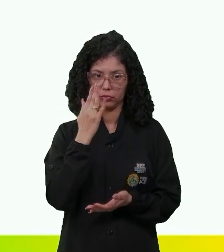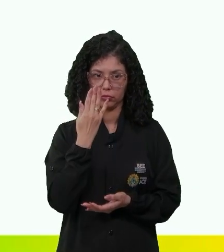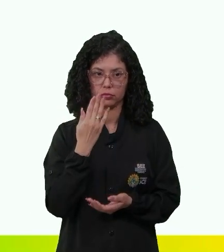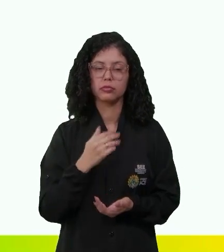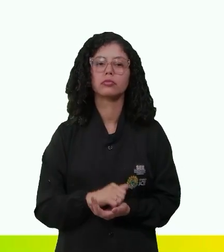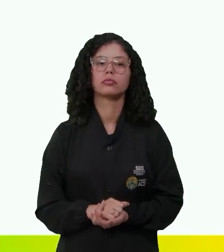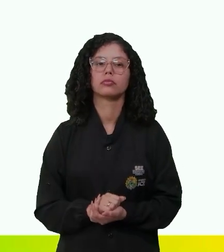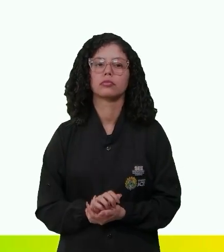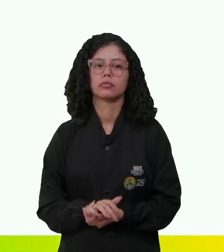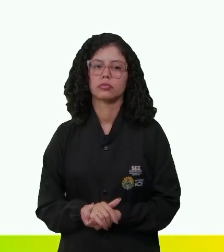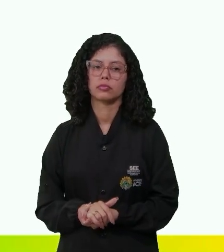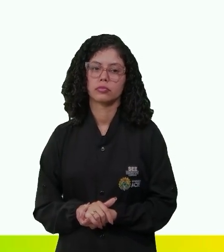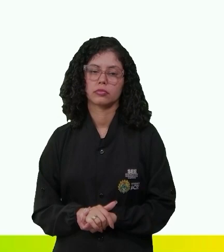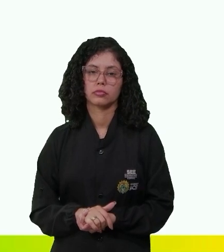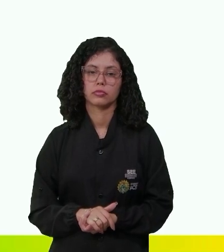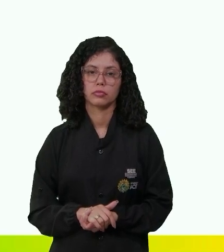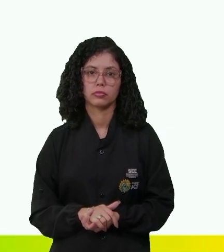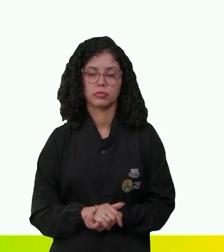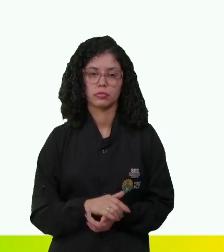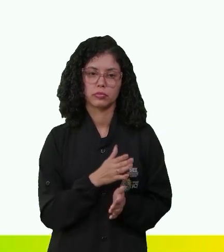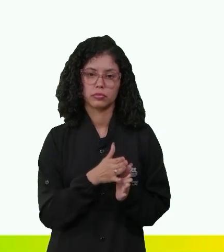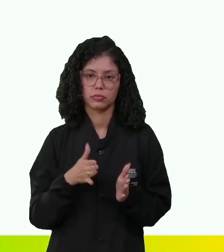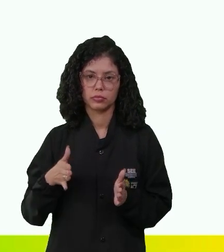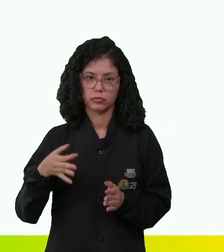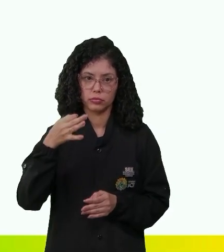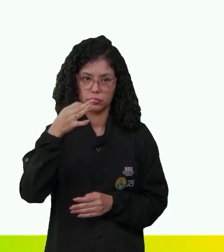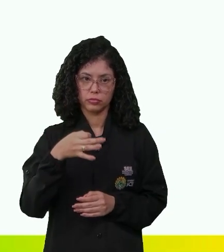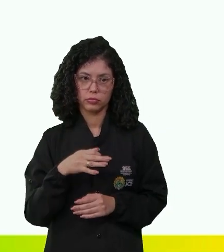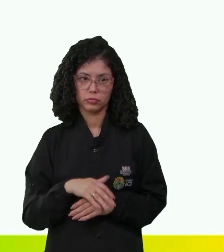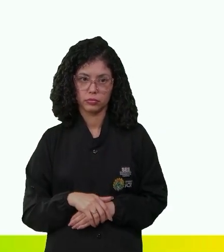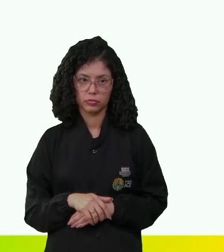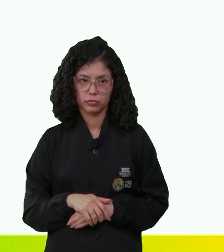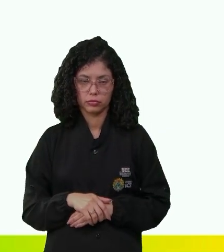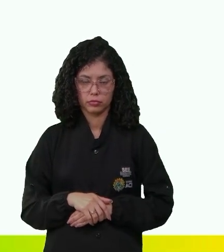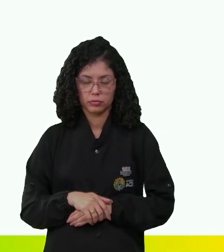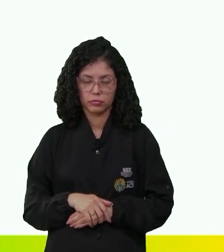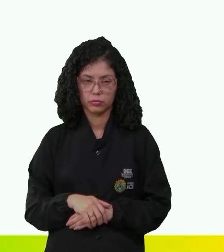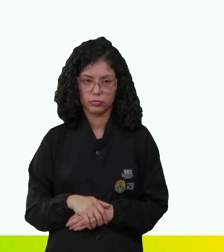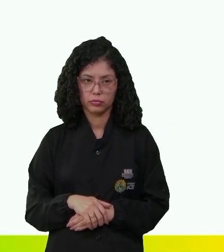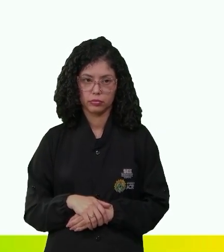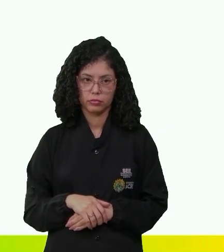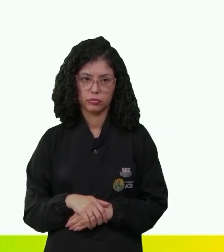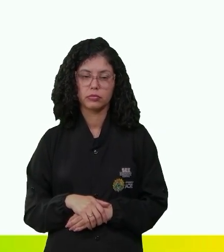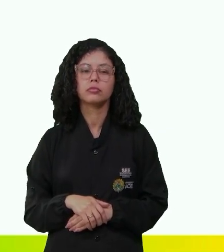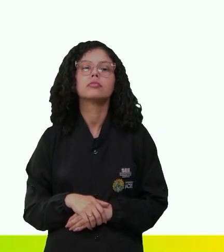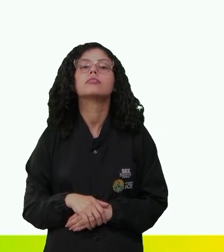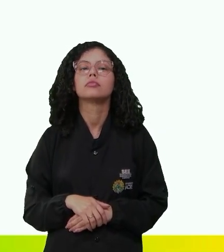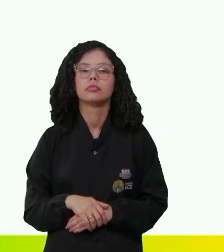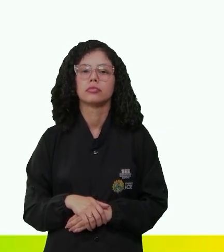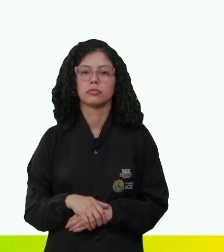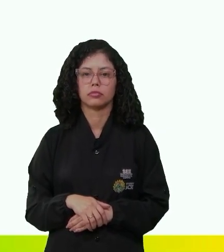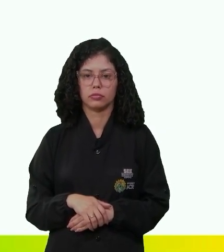marque a alternativa que apresenta a sequência correta. Vamos analisar as questões.